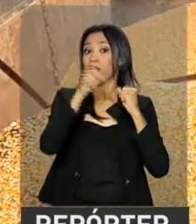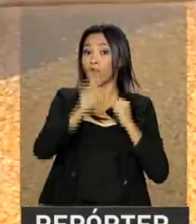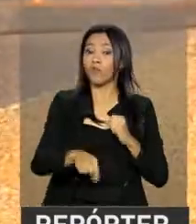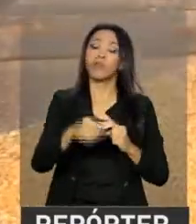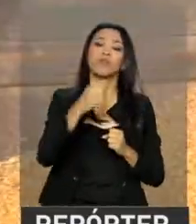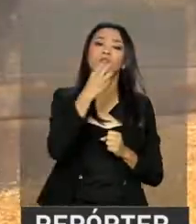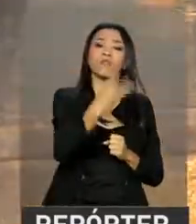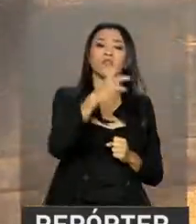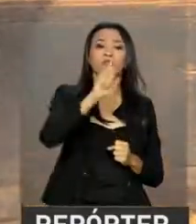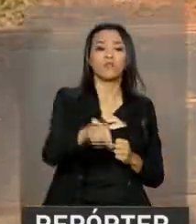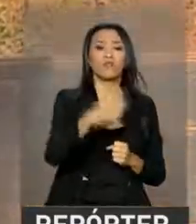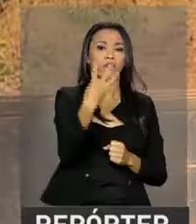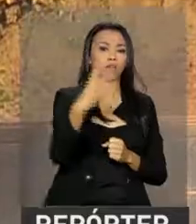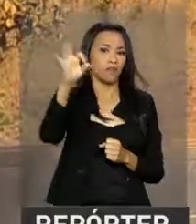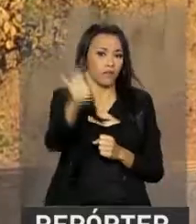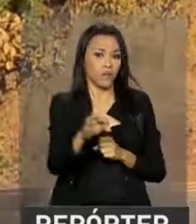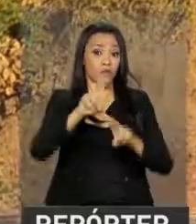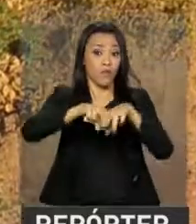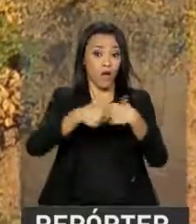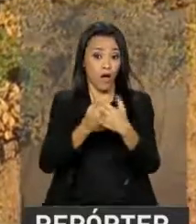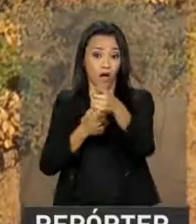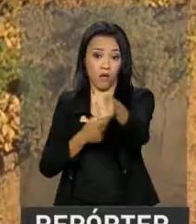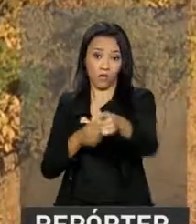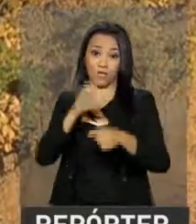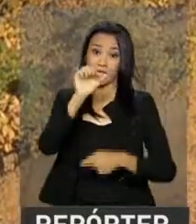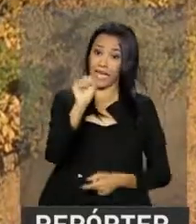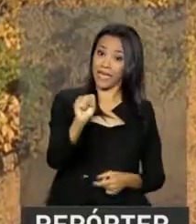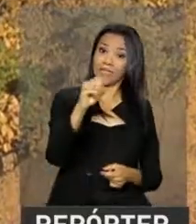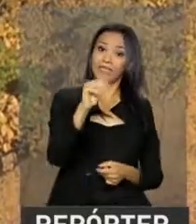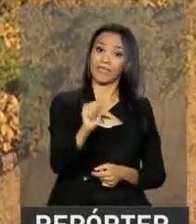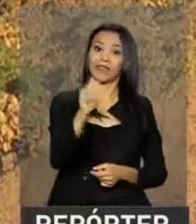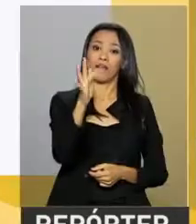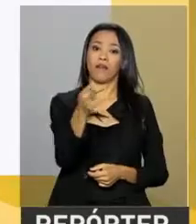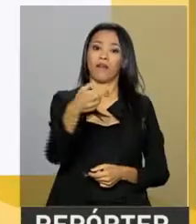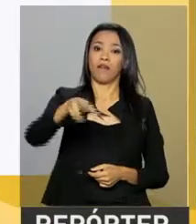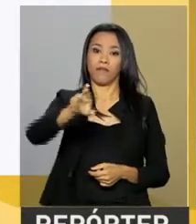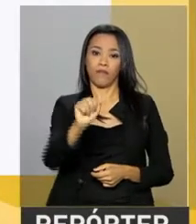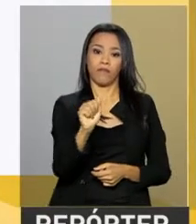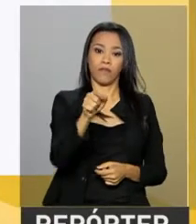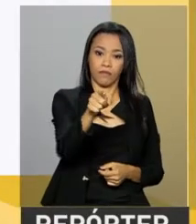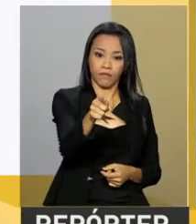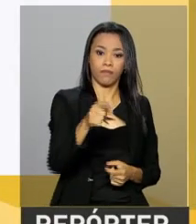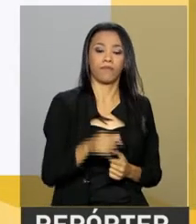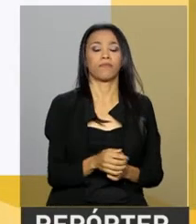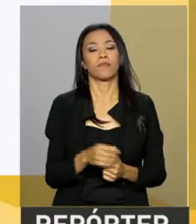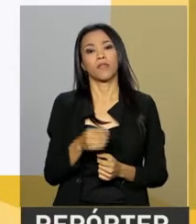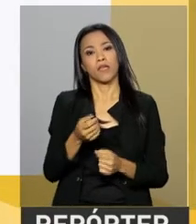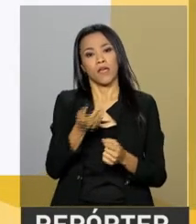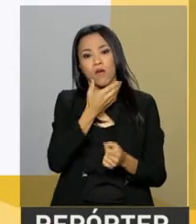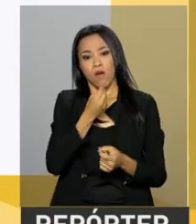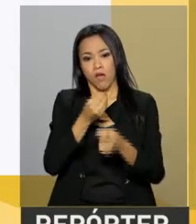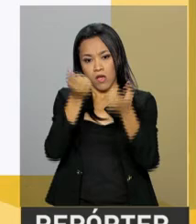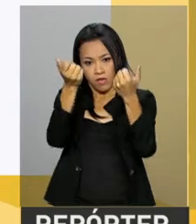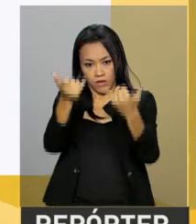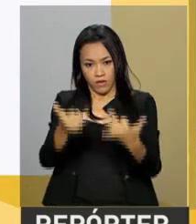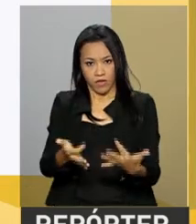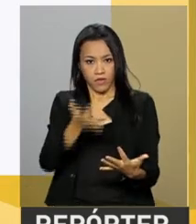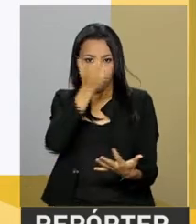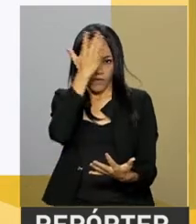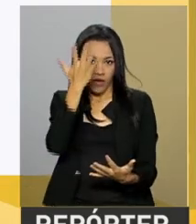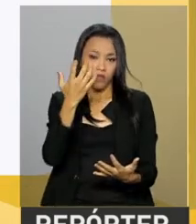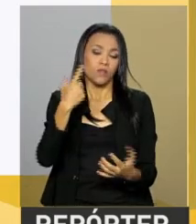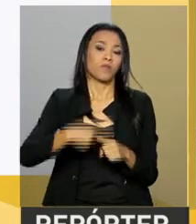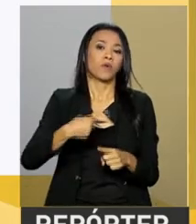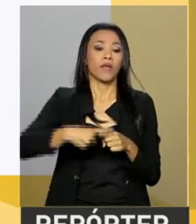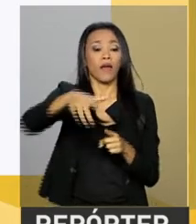13,4%, graças a uma safra recorde de grãos. É fácil de explicar. Primeiro que o agronegócio